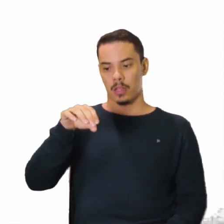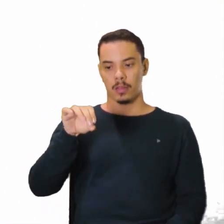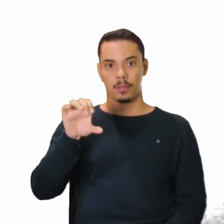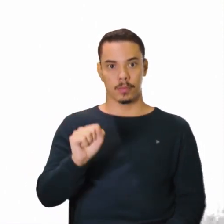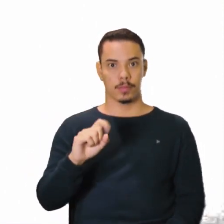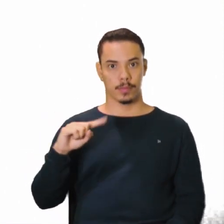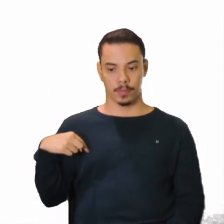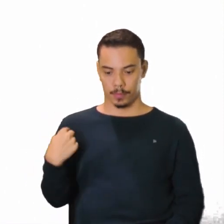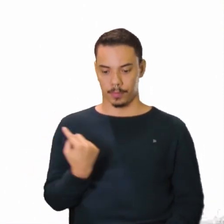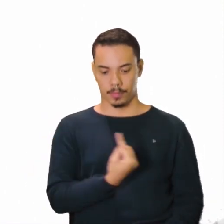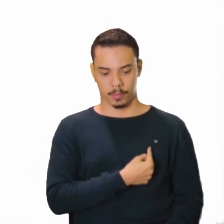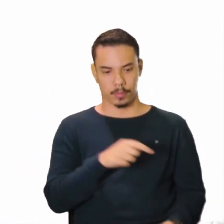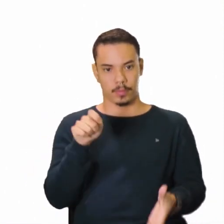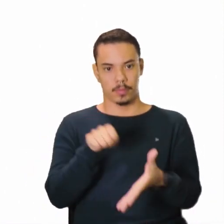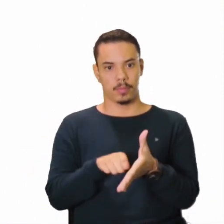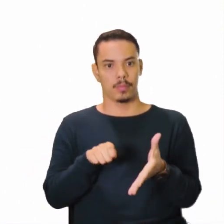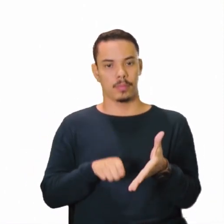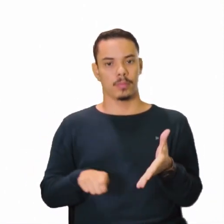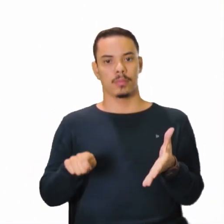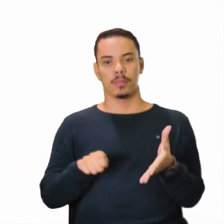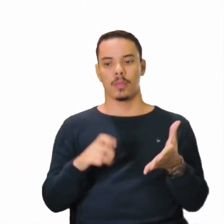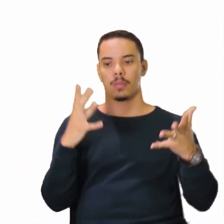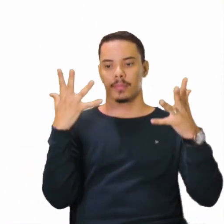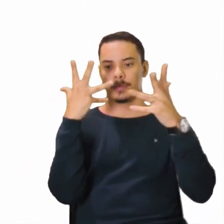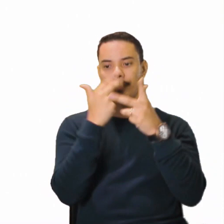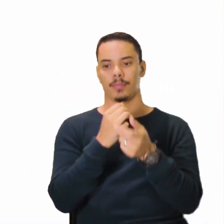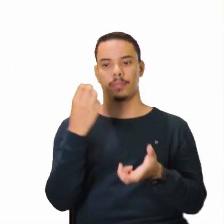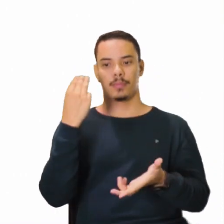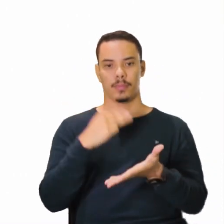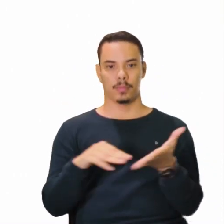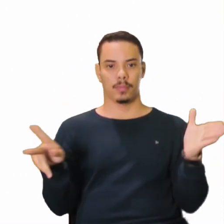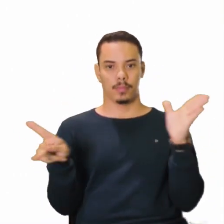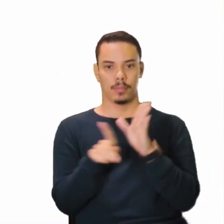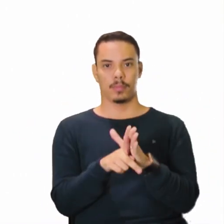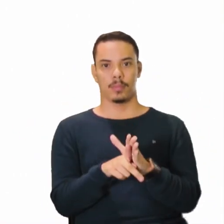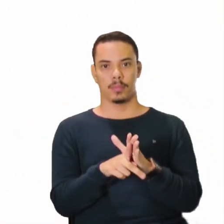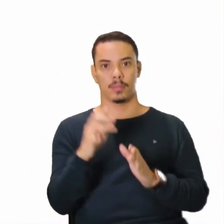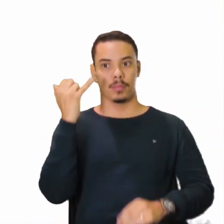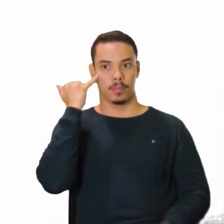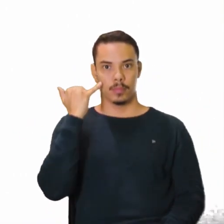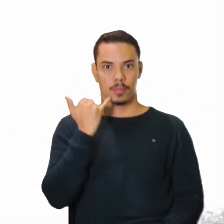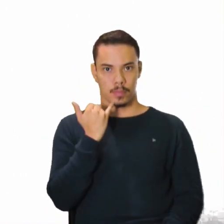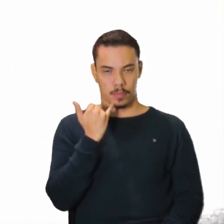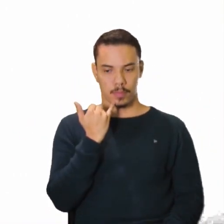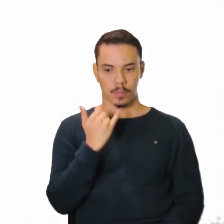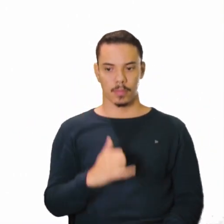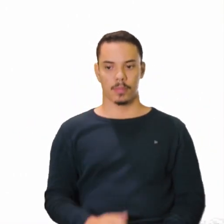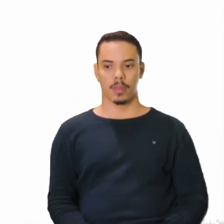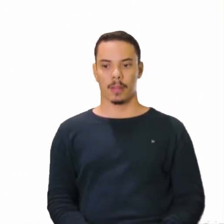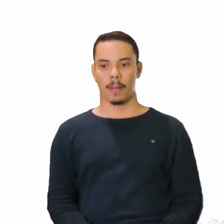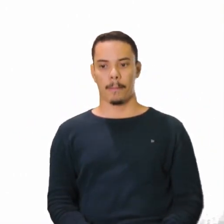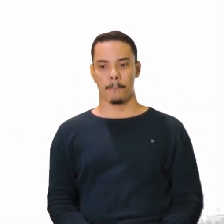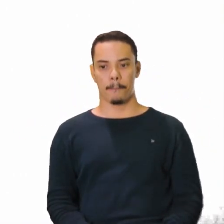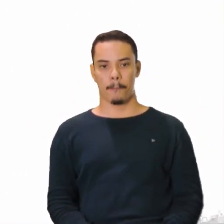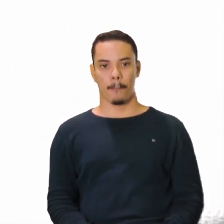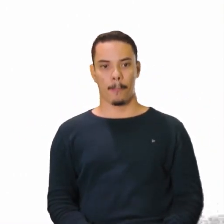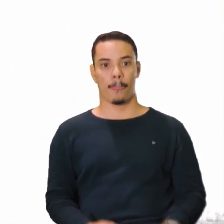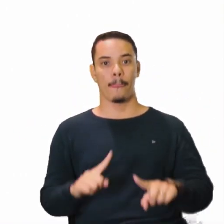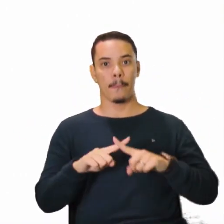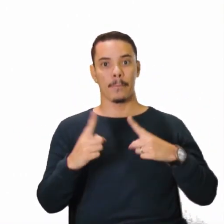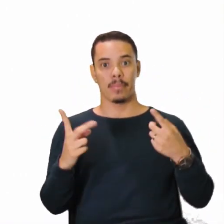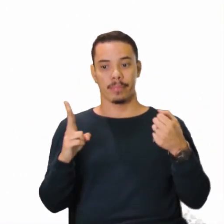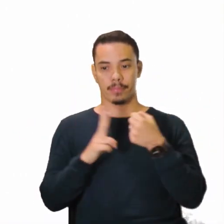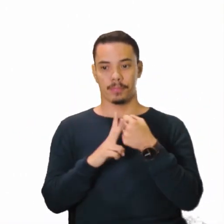Nós escreveremos uma linda mensagem para João, ok? Bem, os